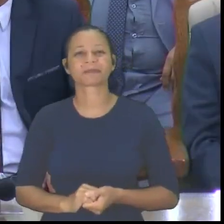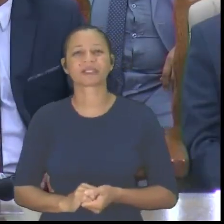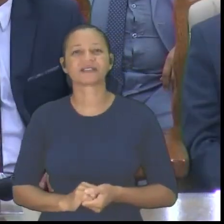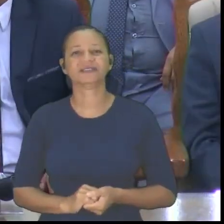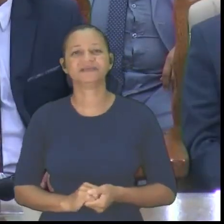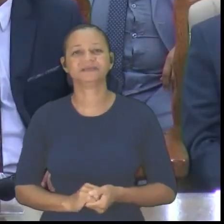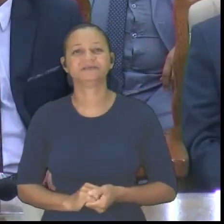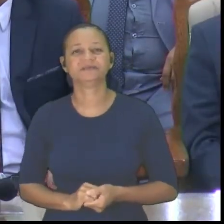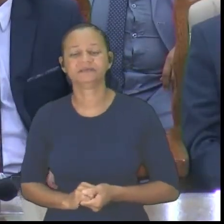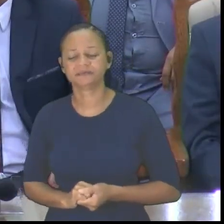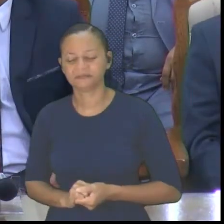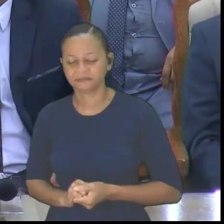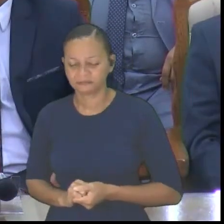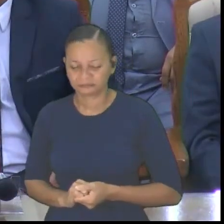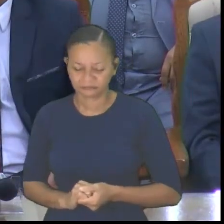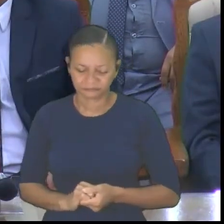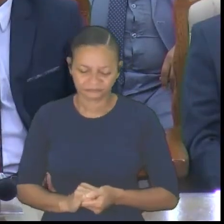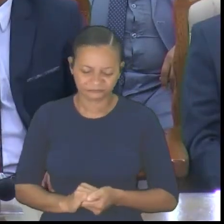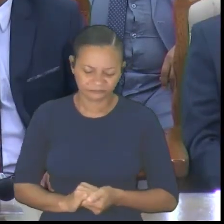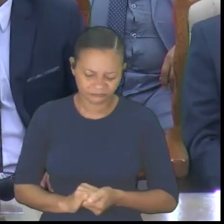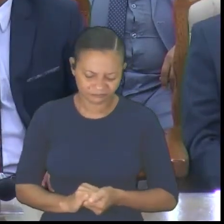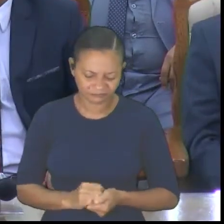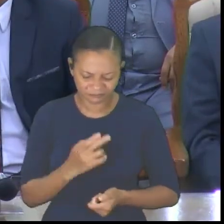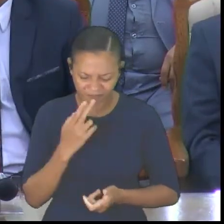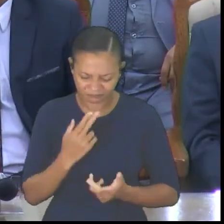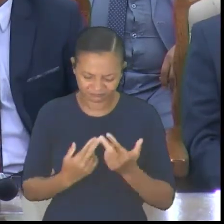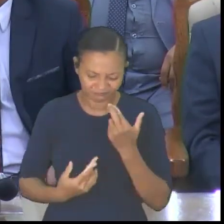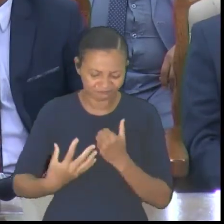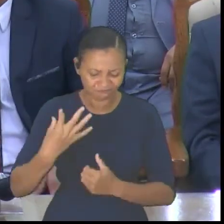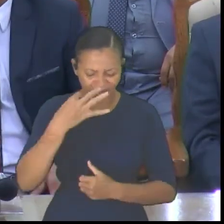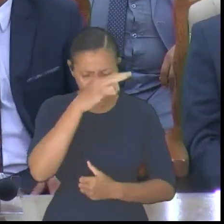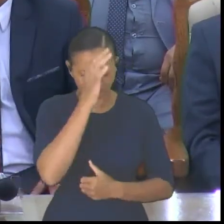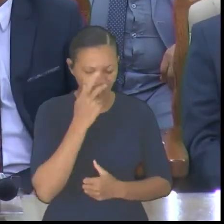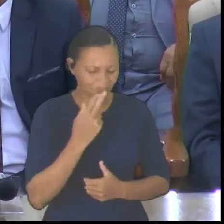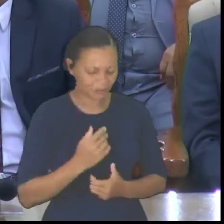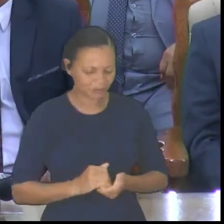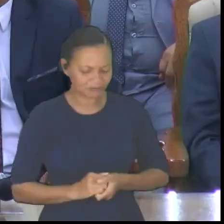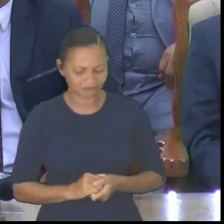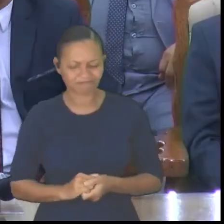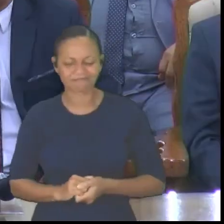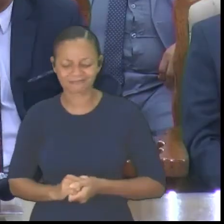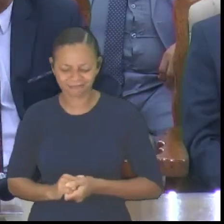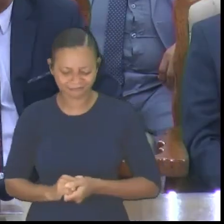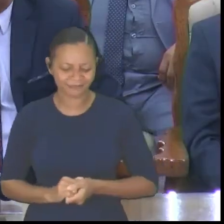Dela dará canto revarúzia,